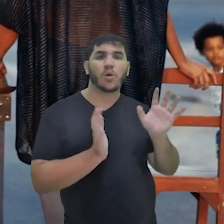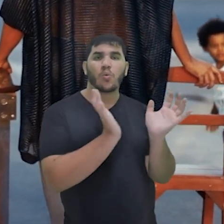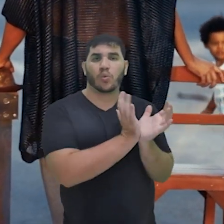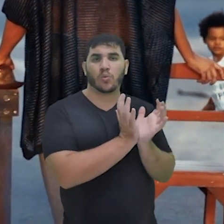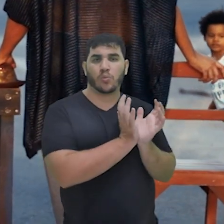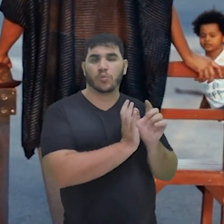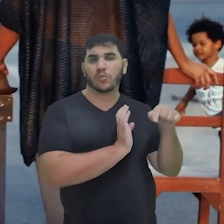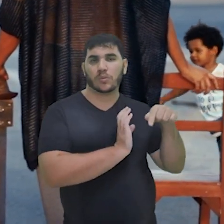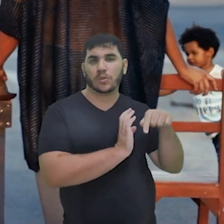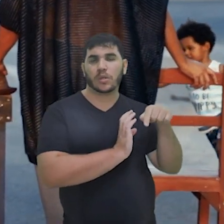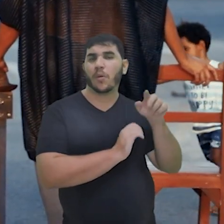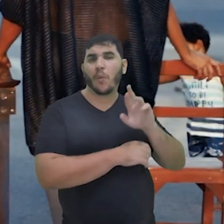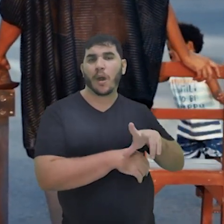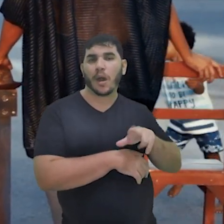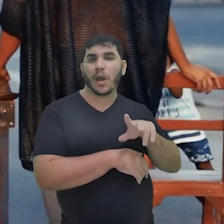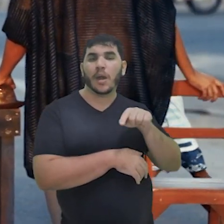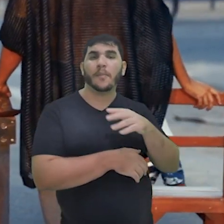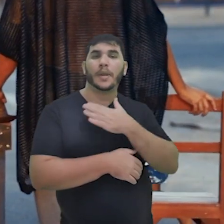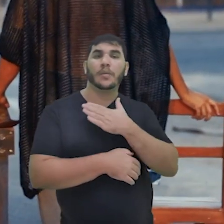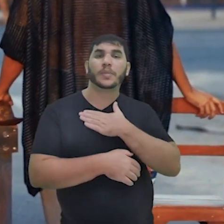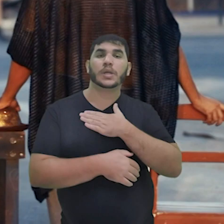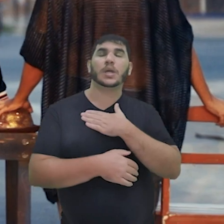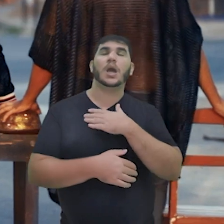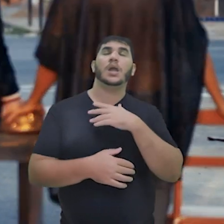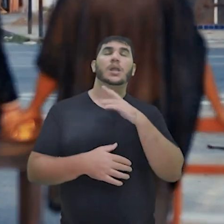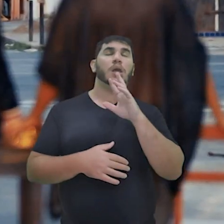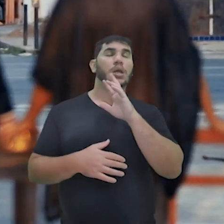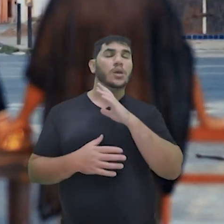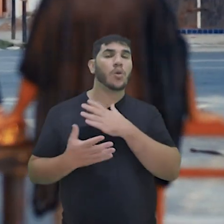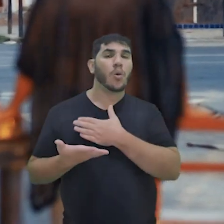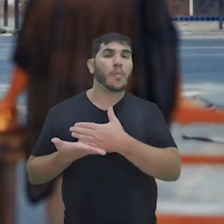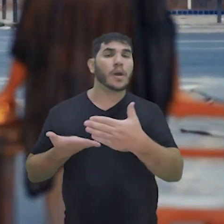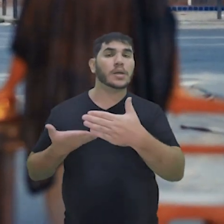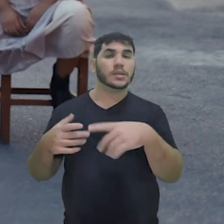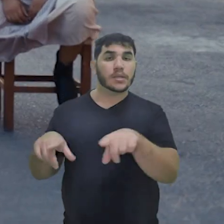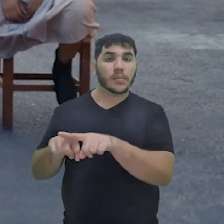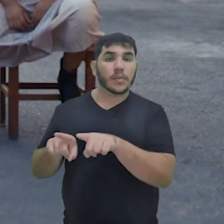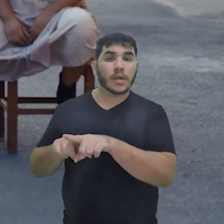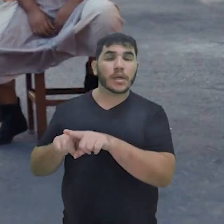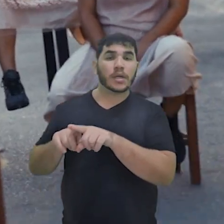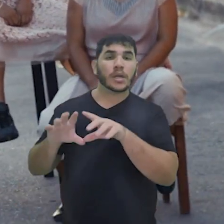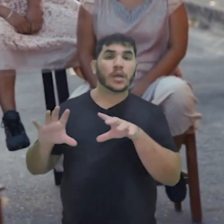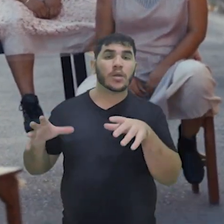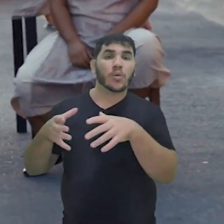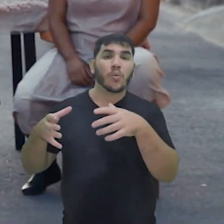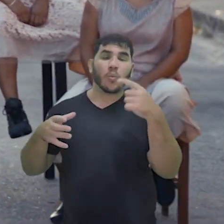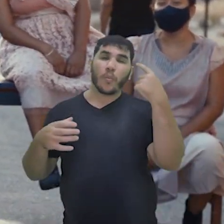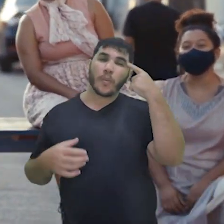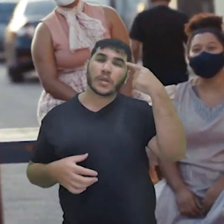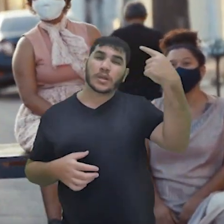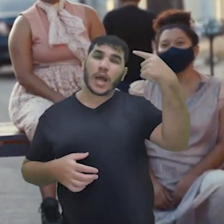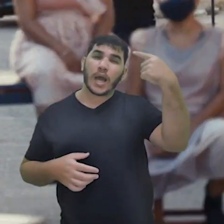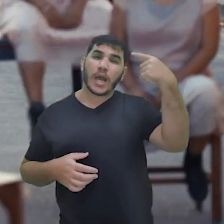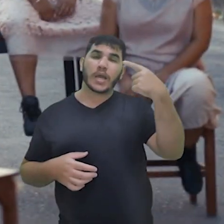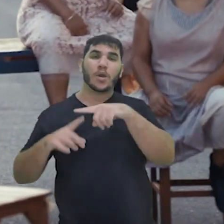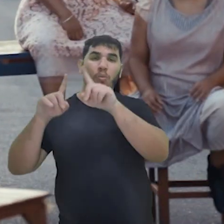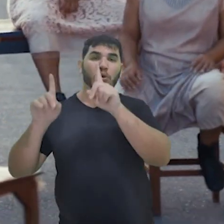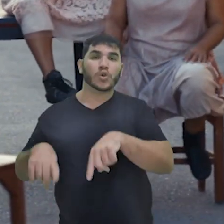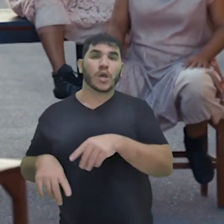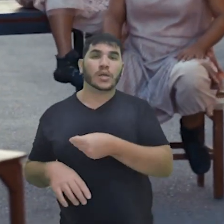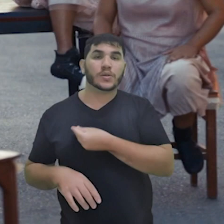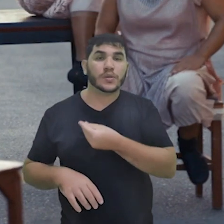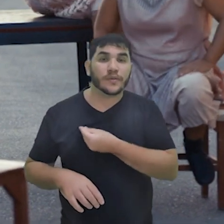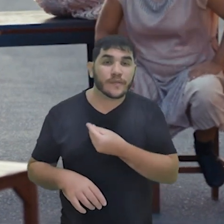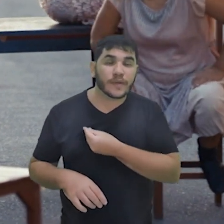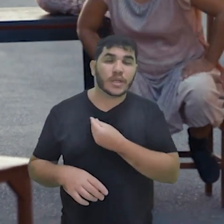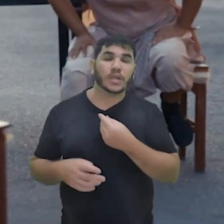grupo. Para mim, o nós de teatro hoje, ele deixa de ser um grupo para se tornar uma ideia, para se tornar um projeto de